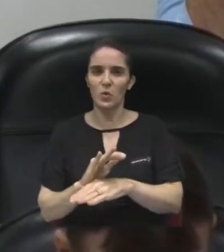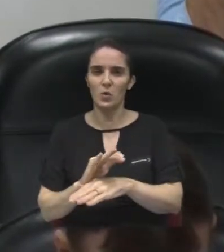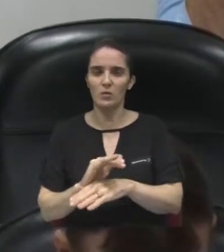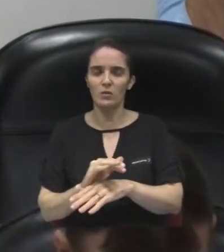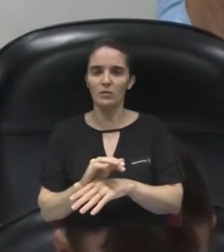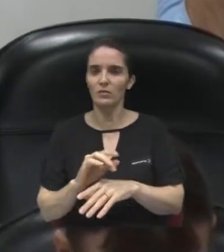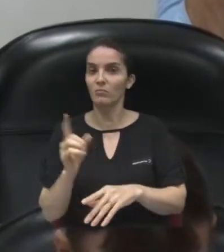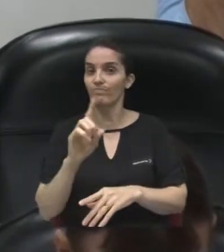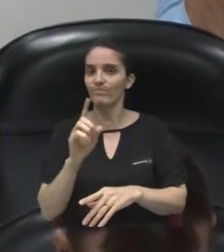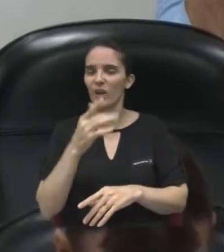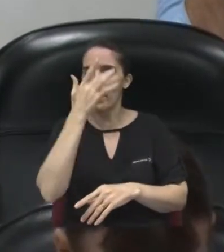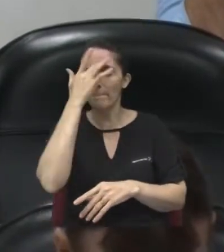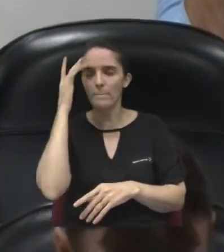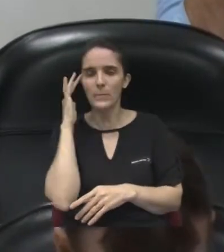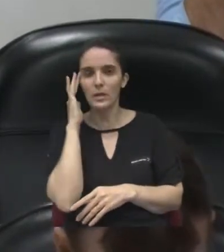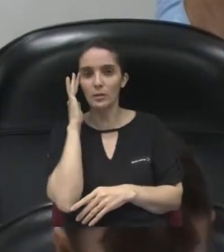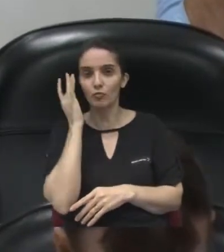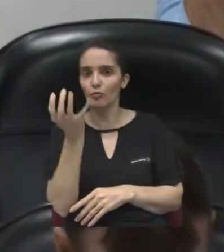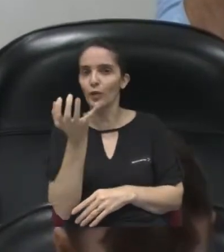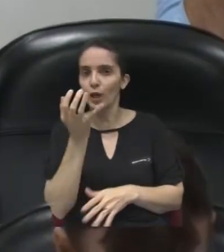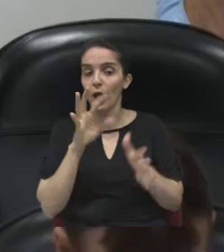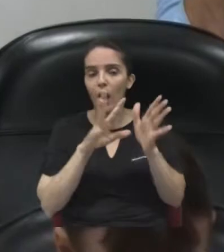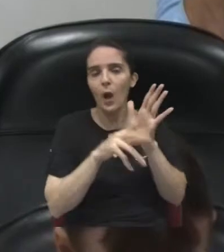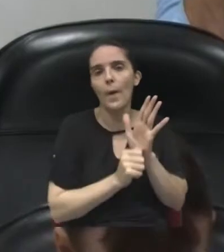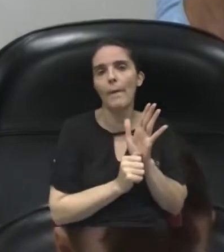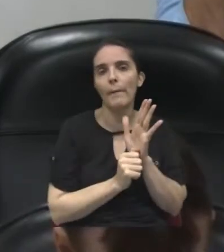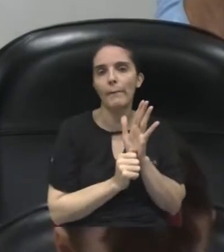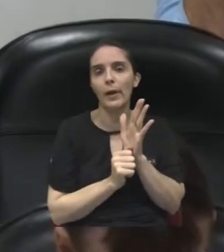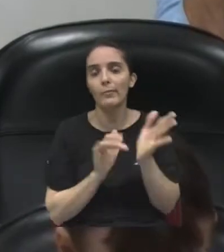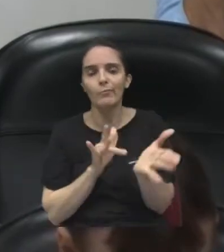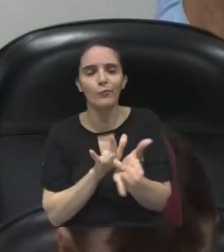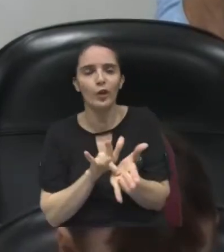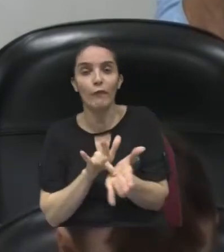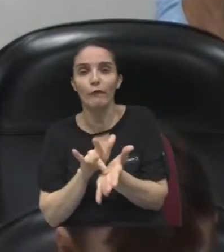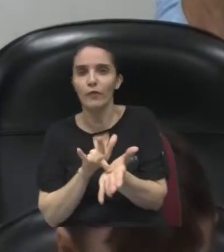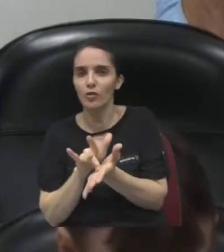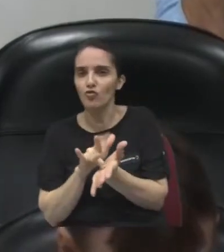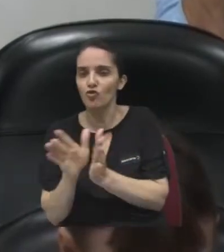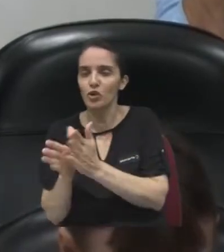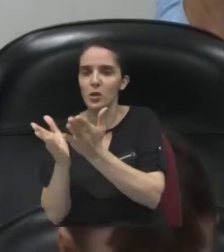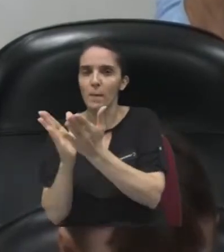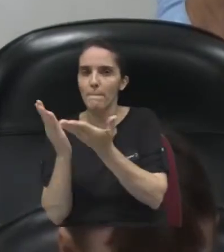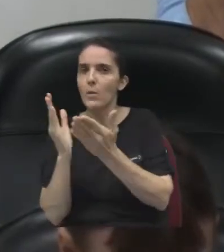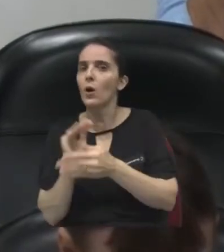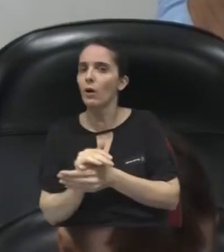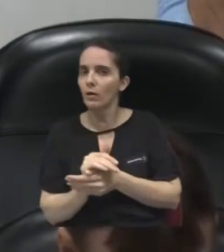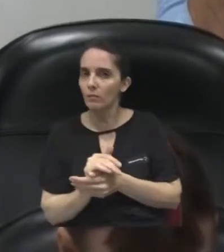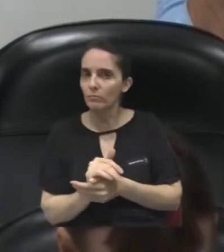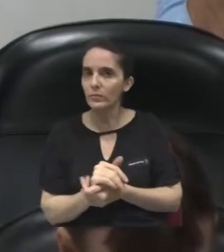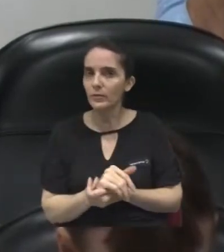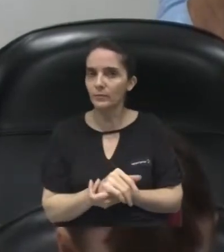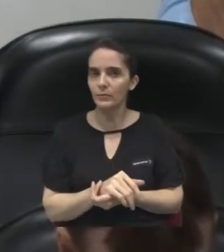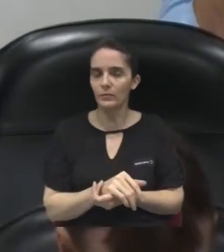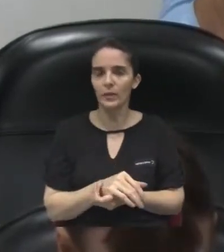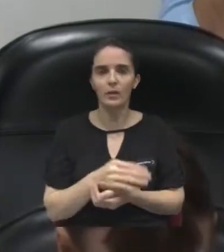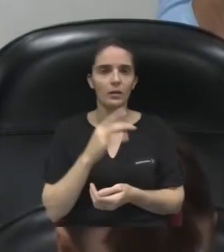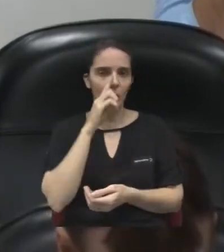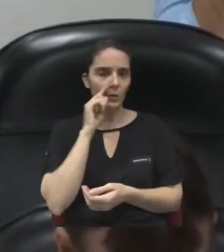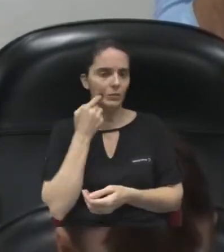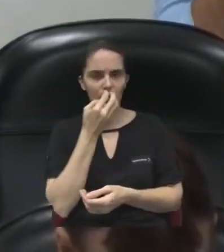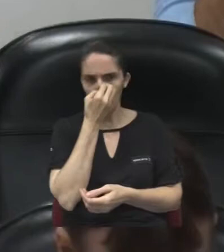índole, querem roubar pessoas de bem que passam por ali. E veja bem, não estou menosprezando